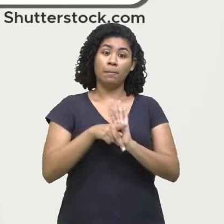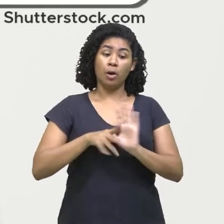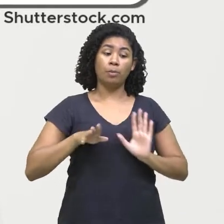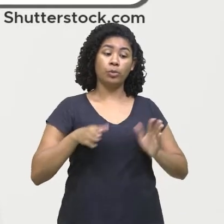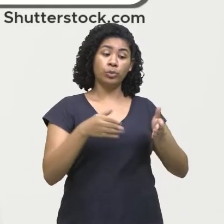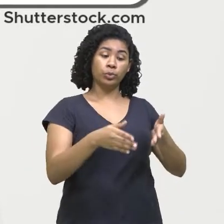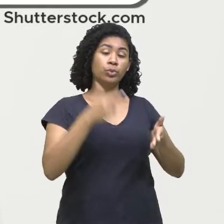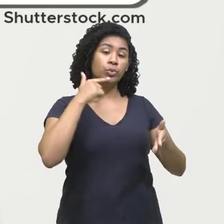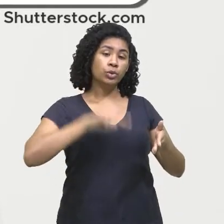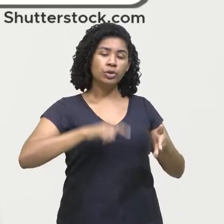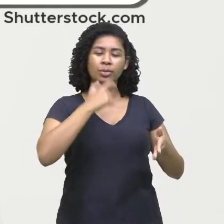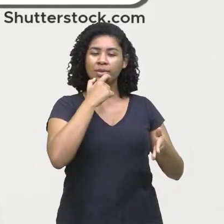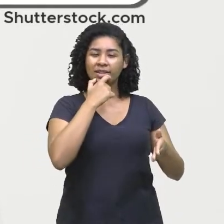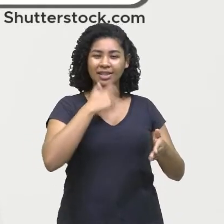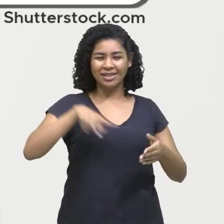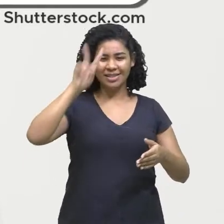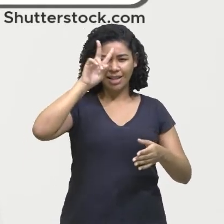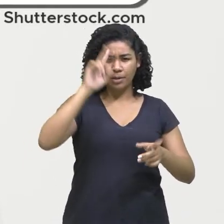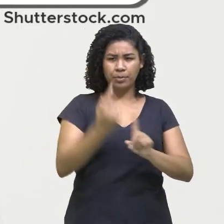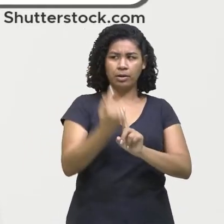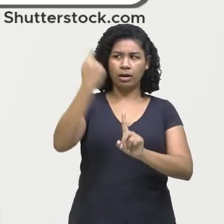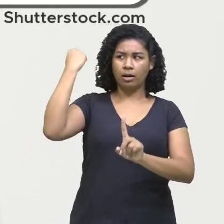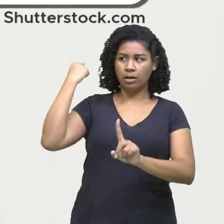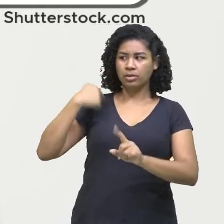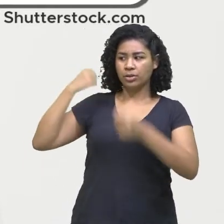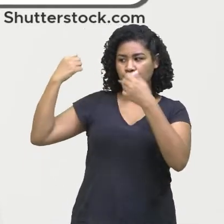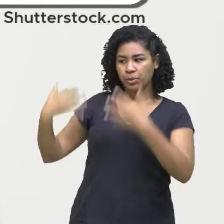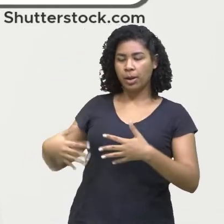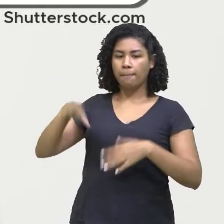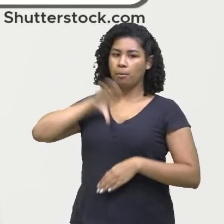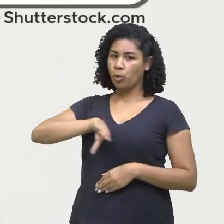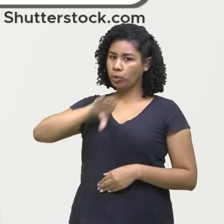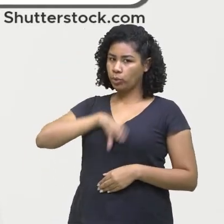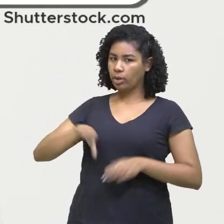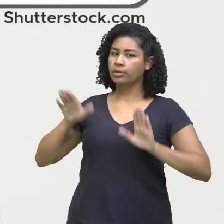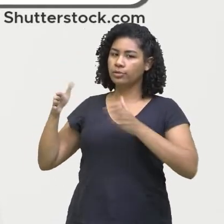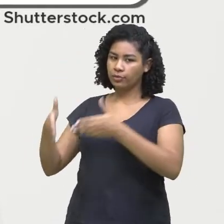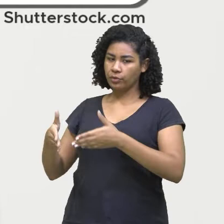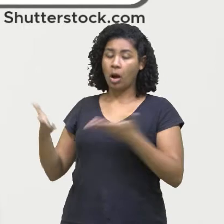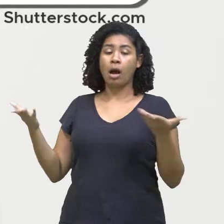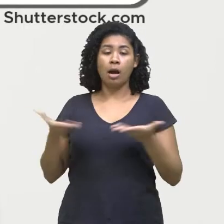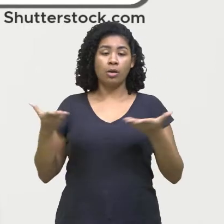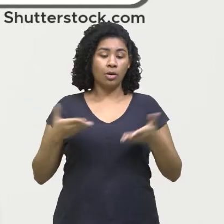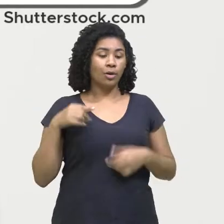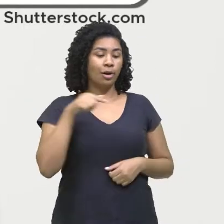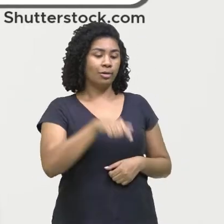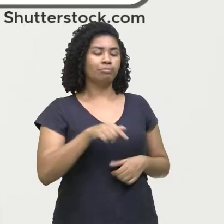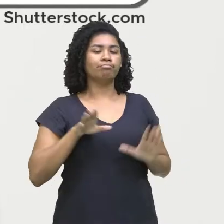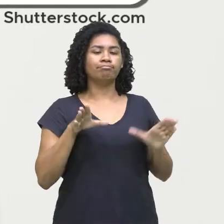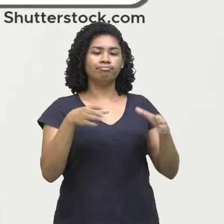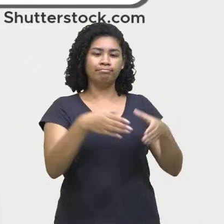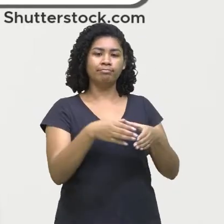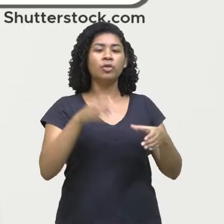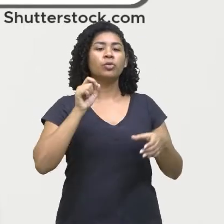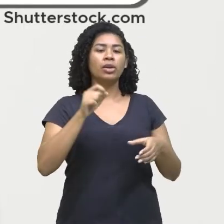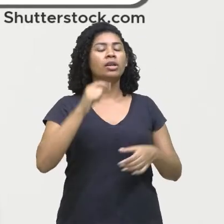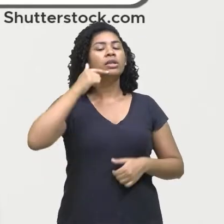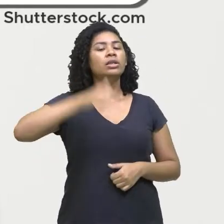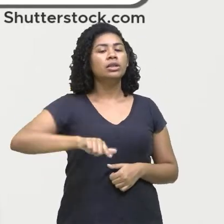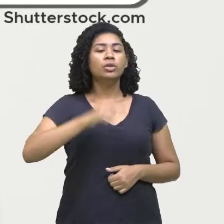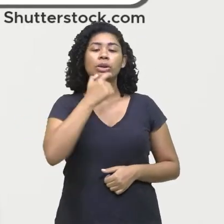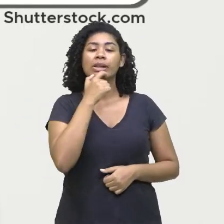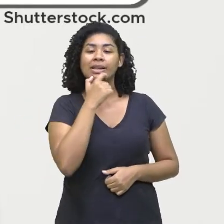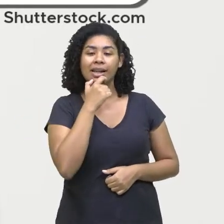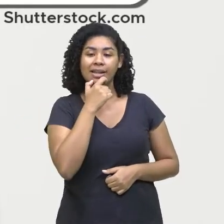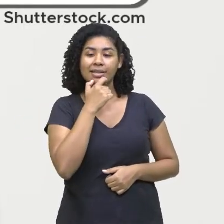estava falando só do português, né? Do nosso país, da nossa região. Agora a gente vai especificamente falar da língua